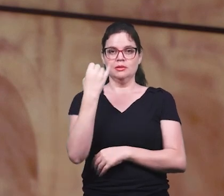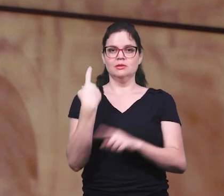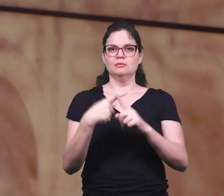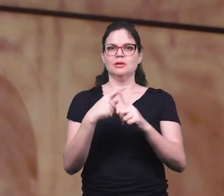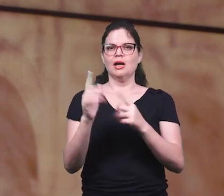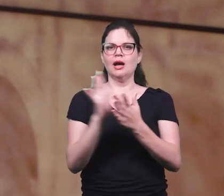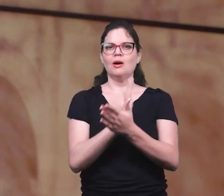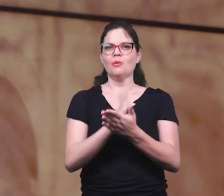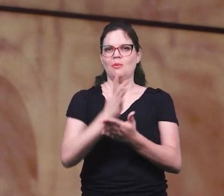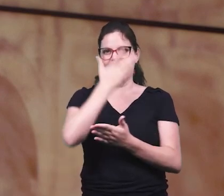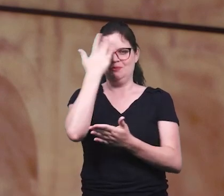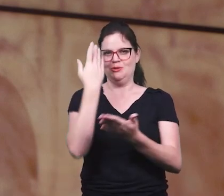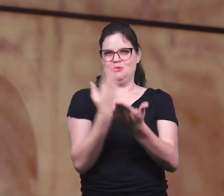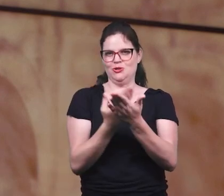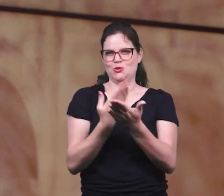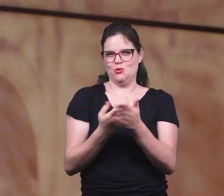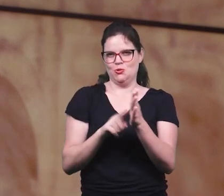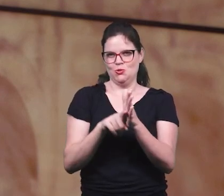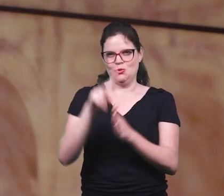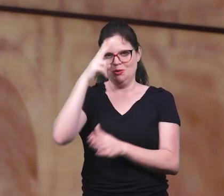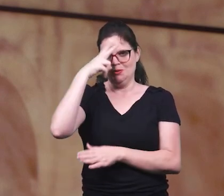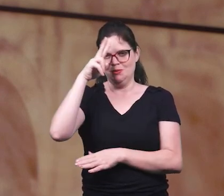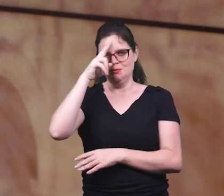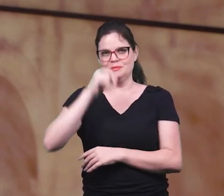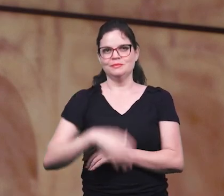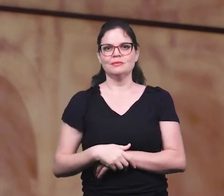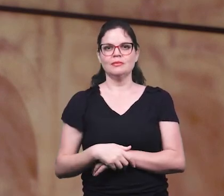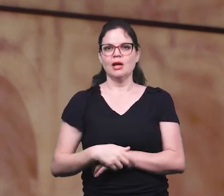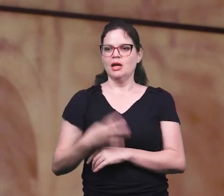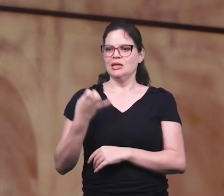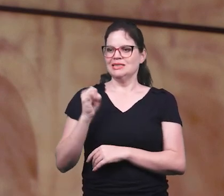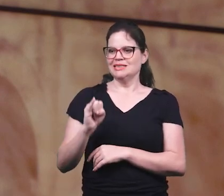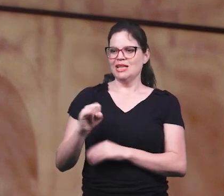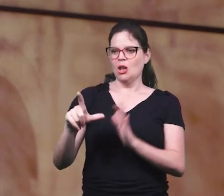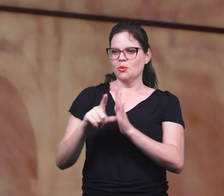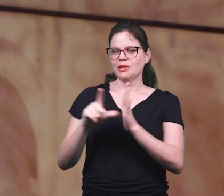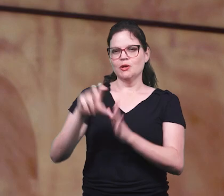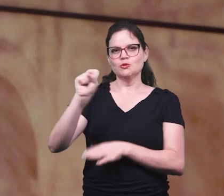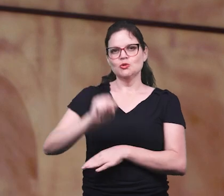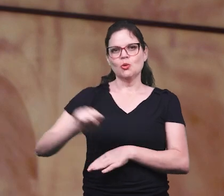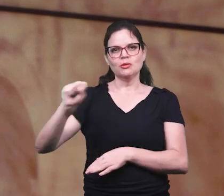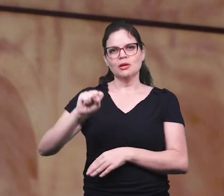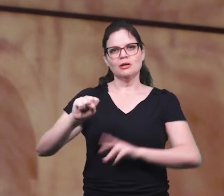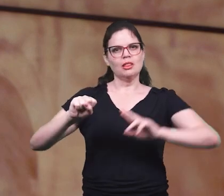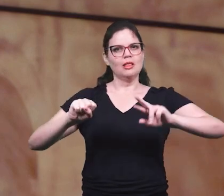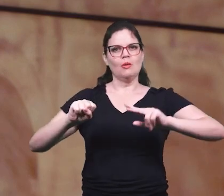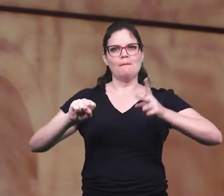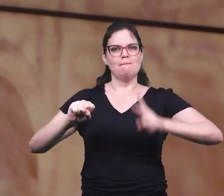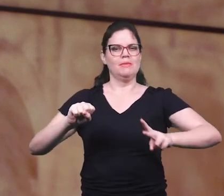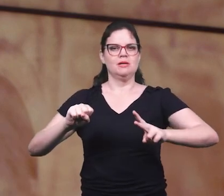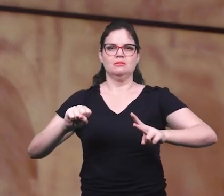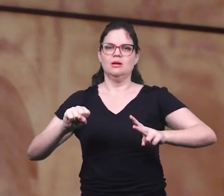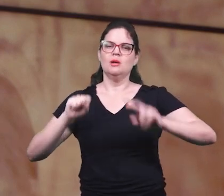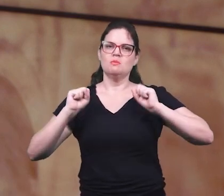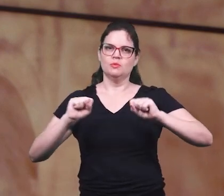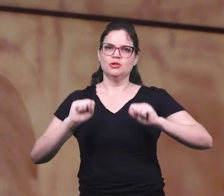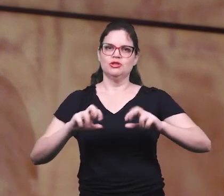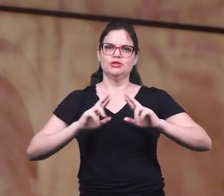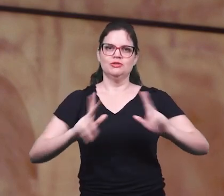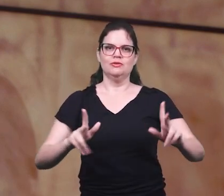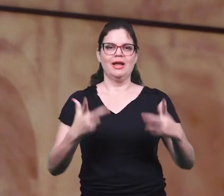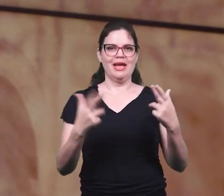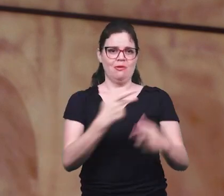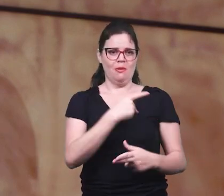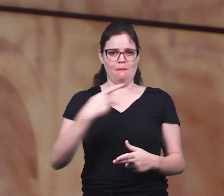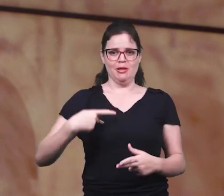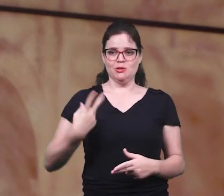alguns historiadores até contam isso, Lutero talvez não seria a mesma pessoa se não tivesse Catarina na vida dele. E tem muitos pastores que não seriam o mesmo se não tivesse